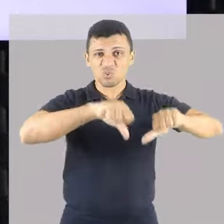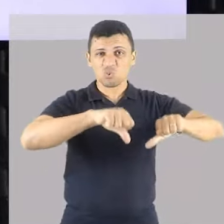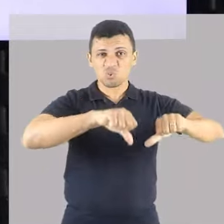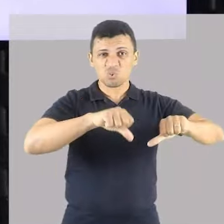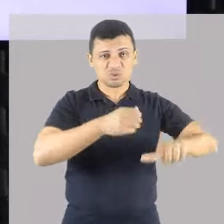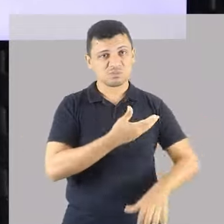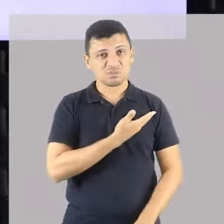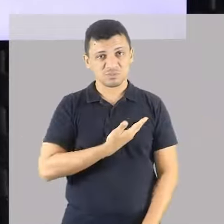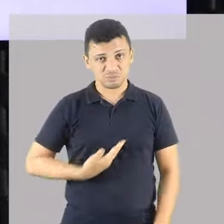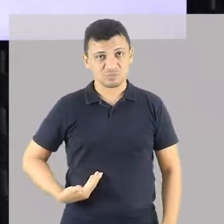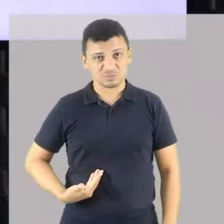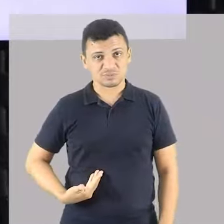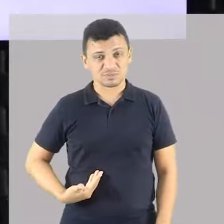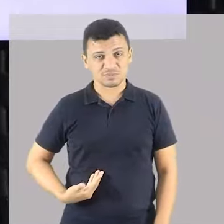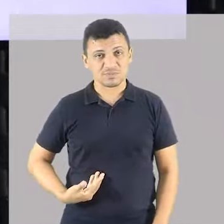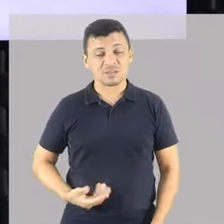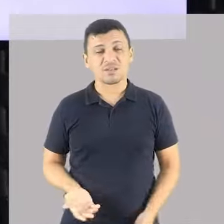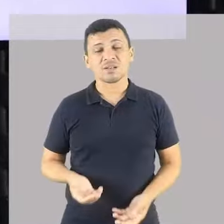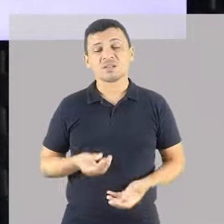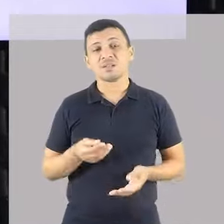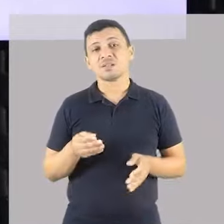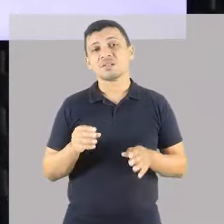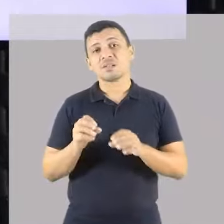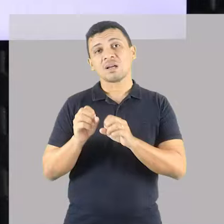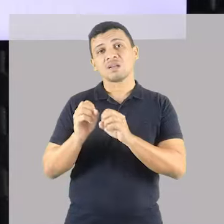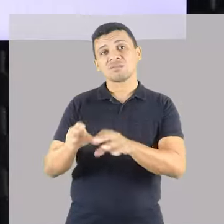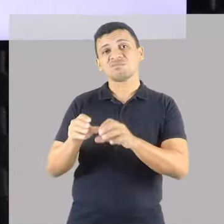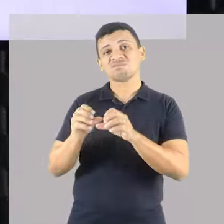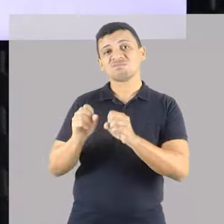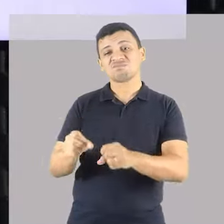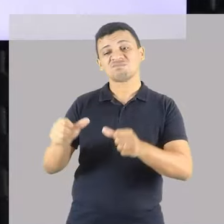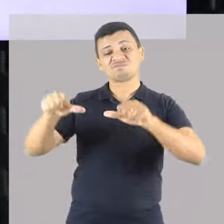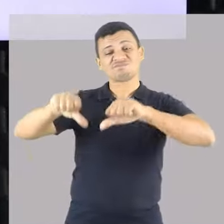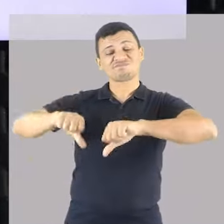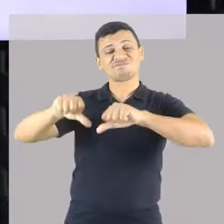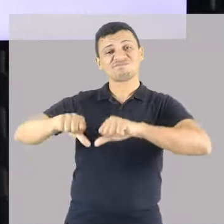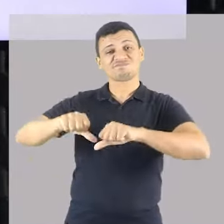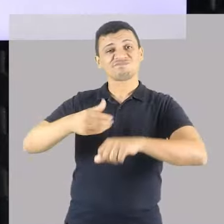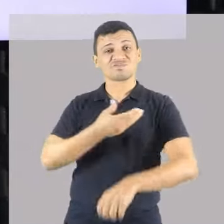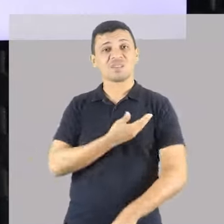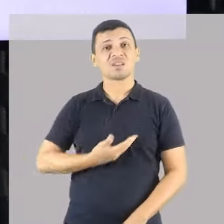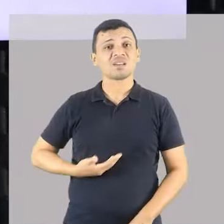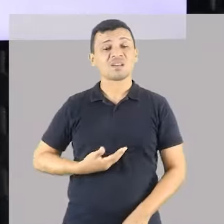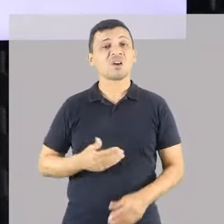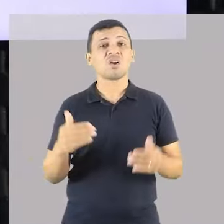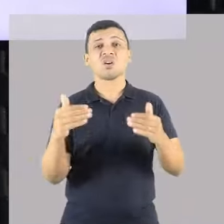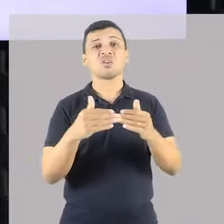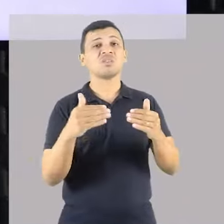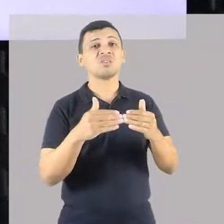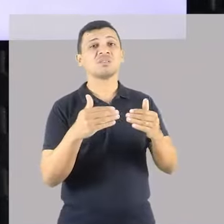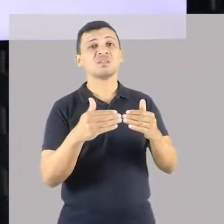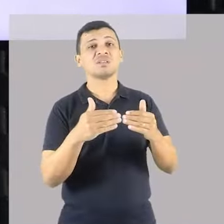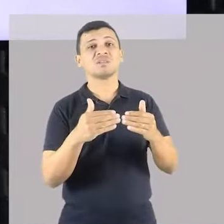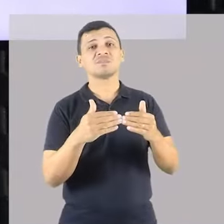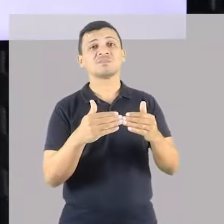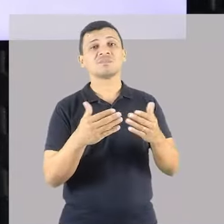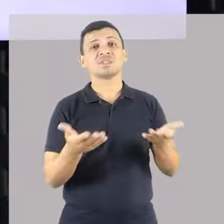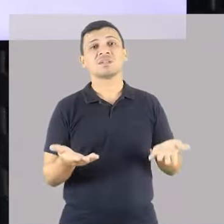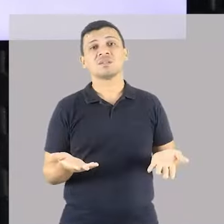pública por exemplo vamos supor a má qualidade da educação pública eh está diretamente associado